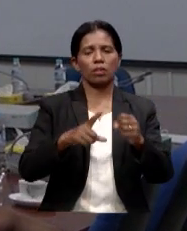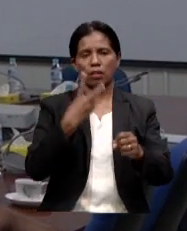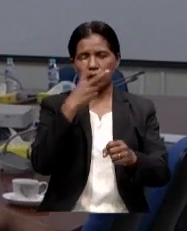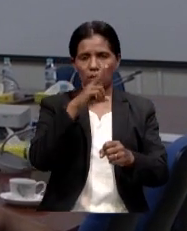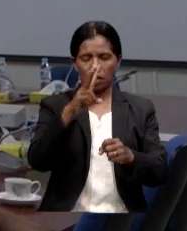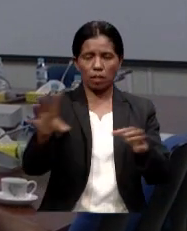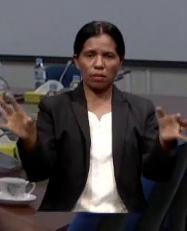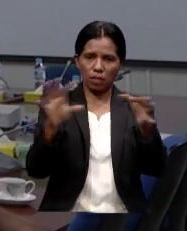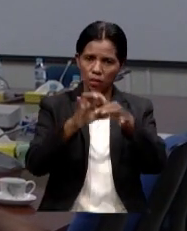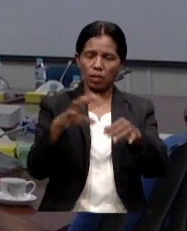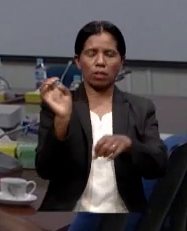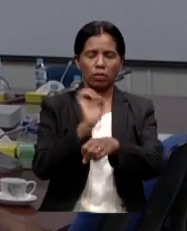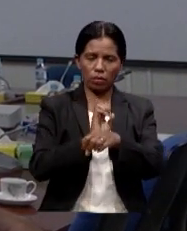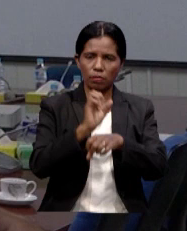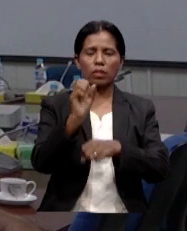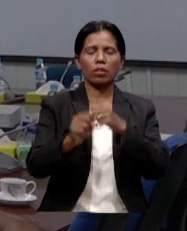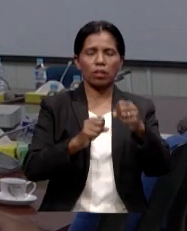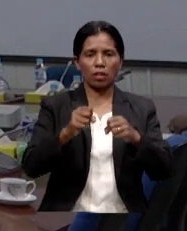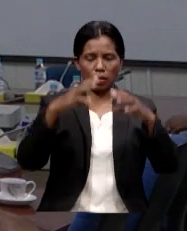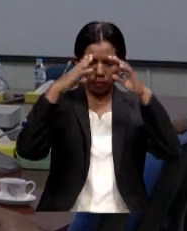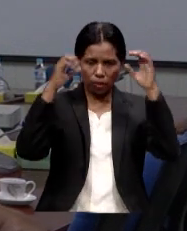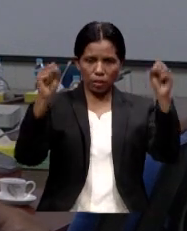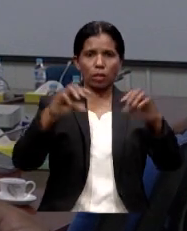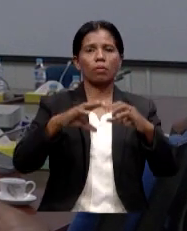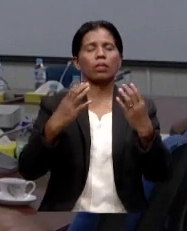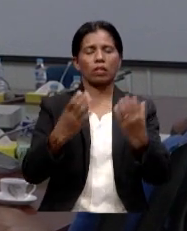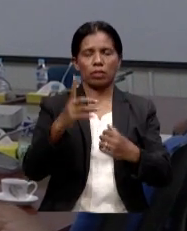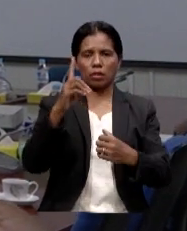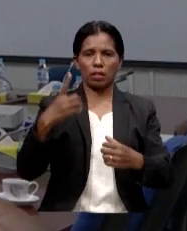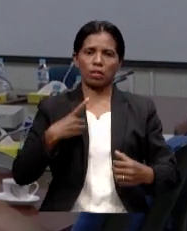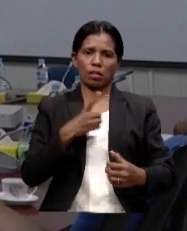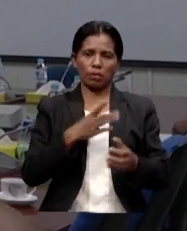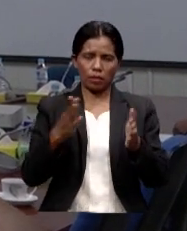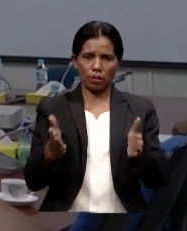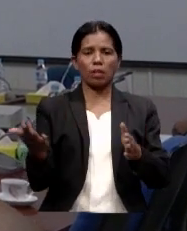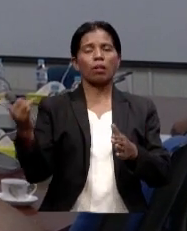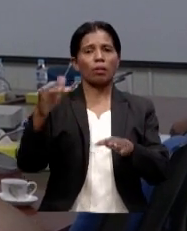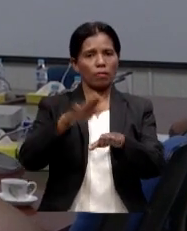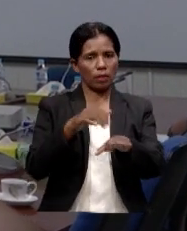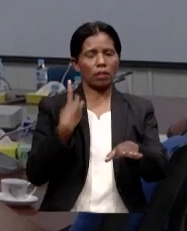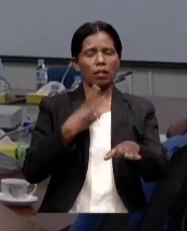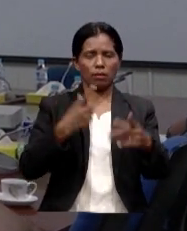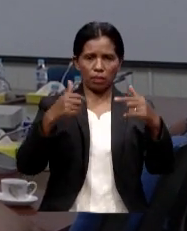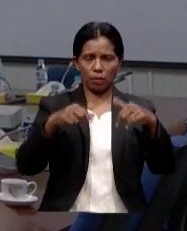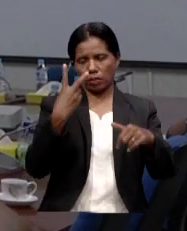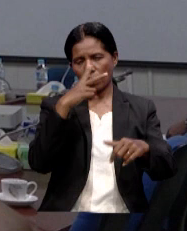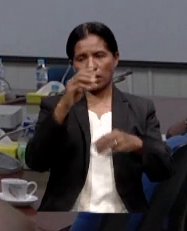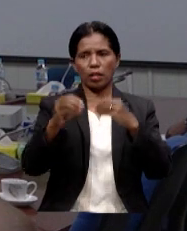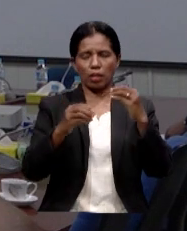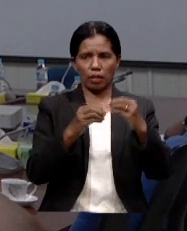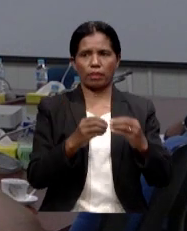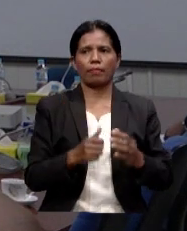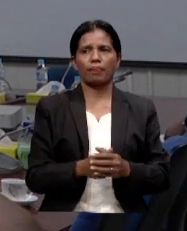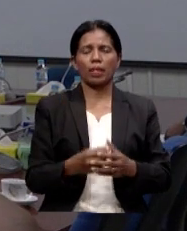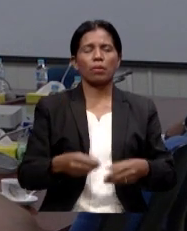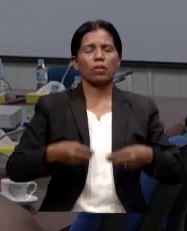ba economia social, nebe presidente comissão de, ho deputado ser convida me hoin, mai se sa unida ba se se idit, então, mai